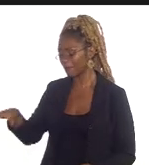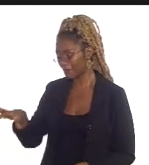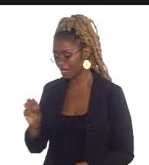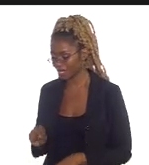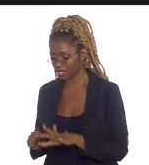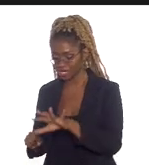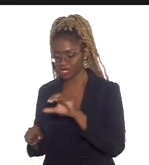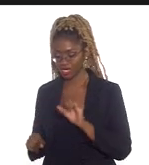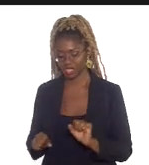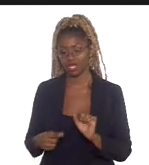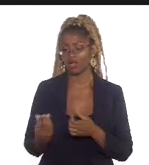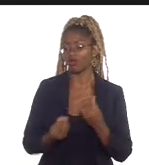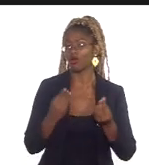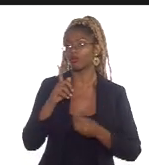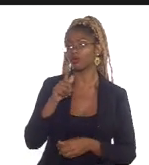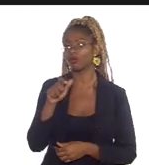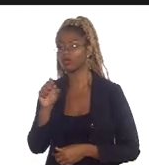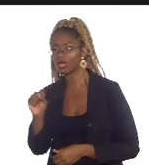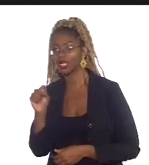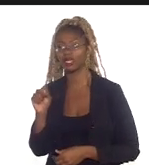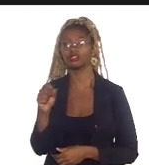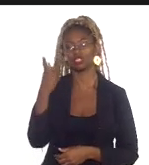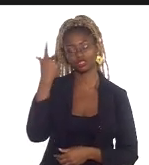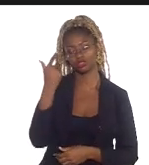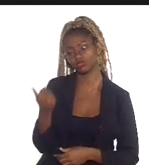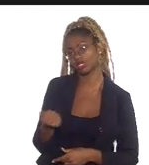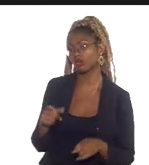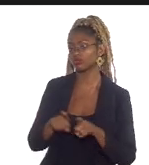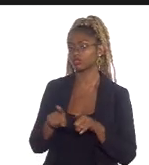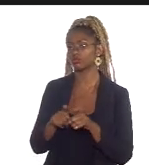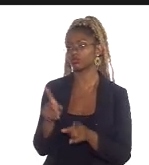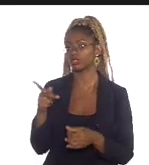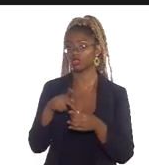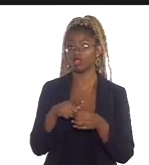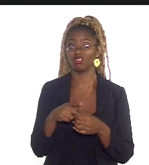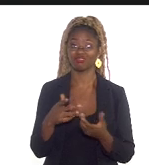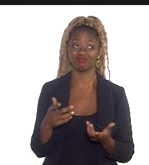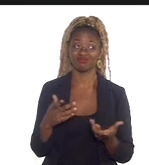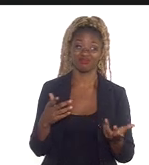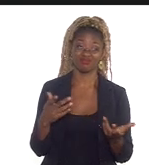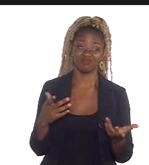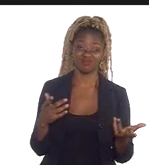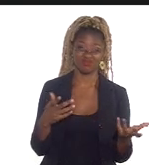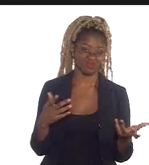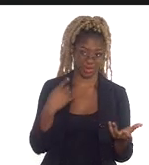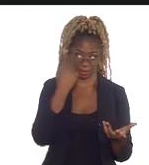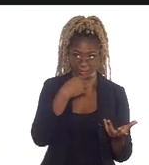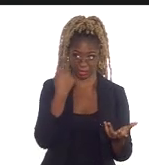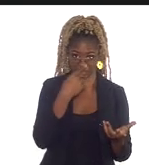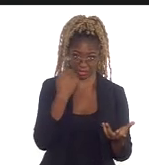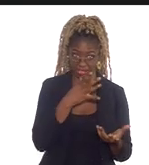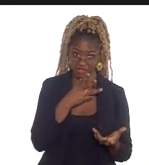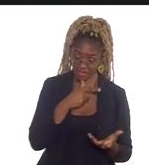gás natural, amostra de petróleo, isso toma muito tempo, mas é possível também.